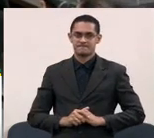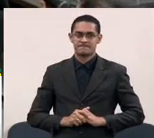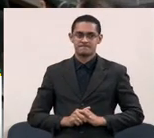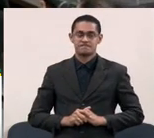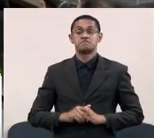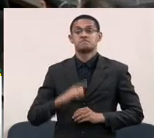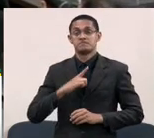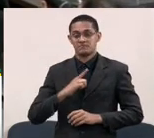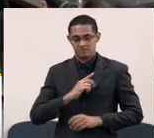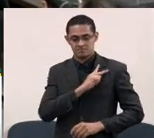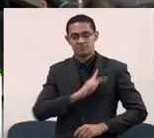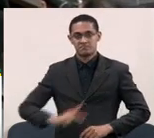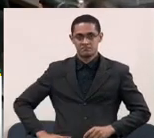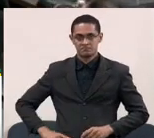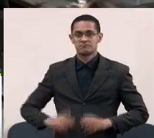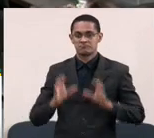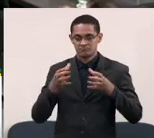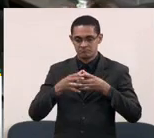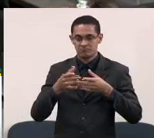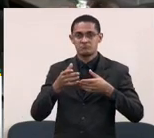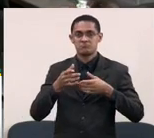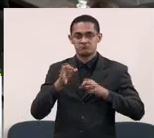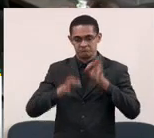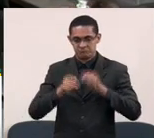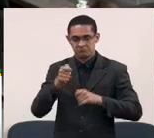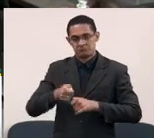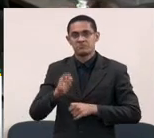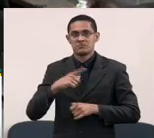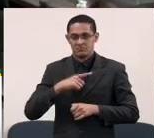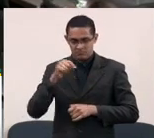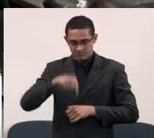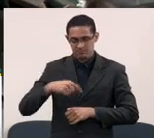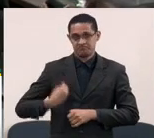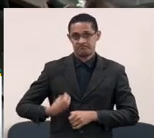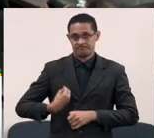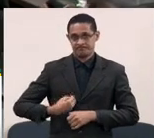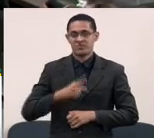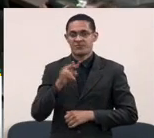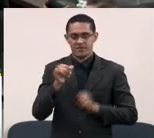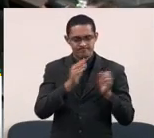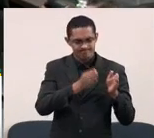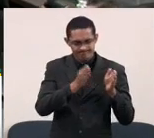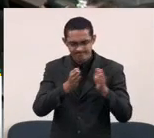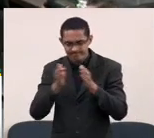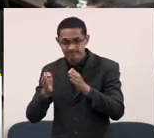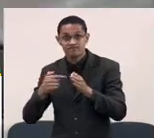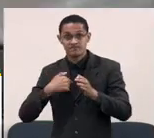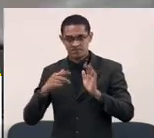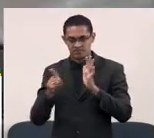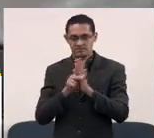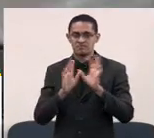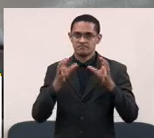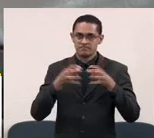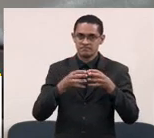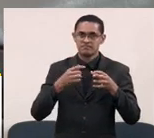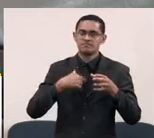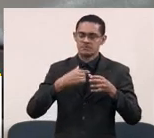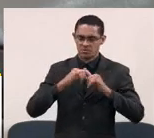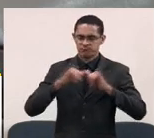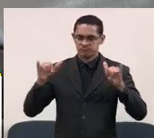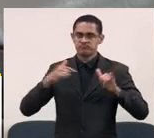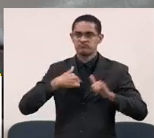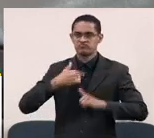está aqui, para que esse projeto possa tramitar com a celeridade, eu faço parte e já de